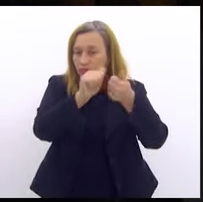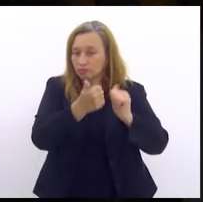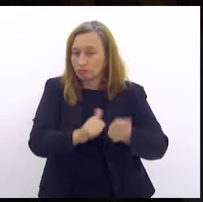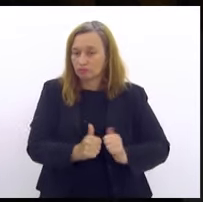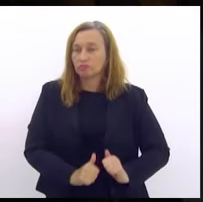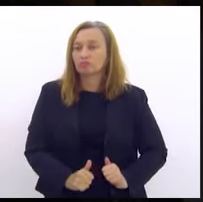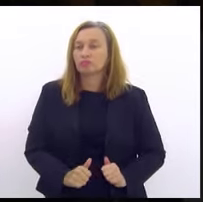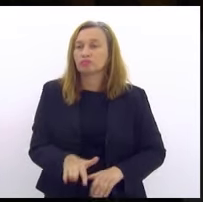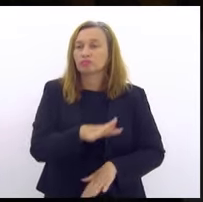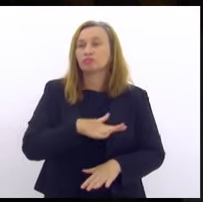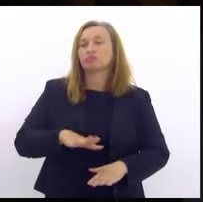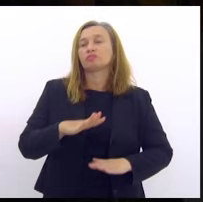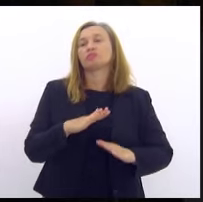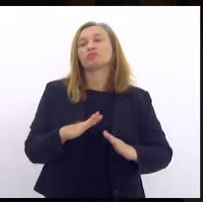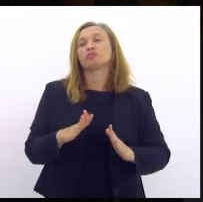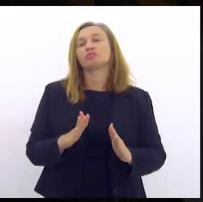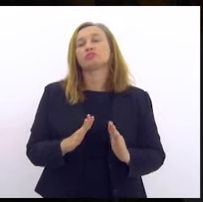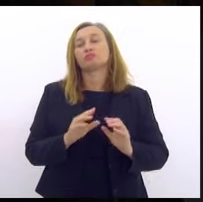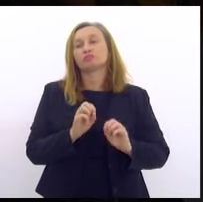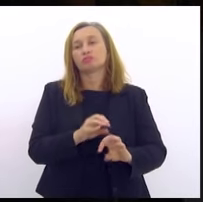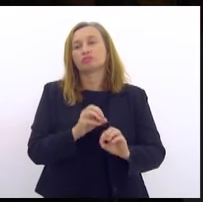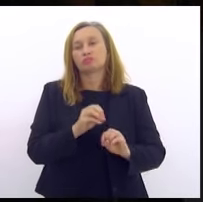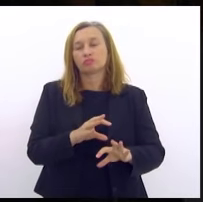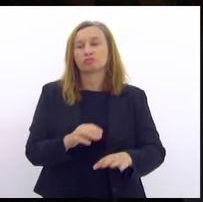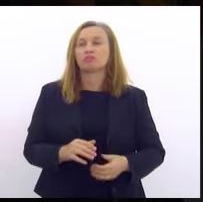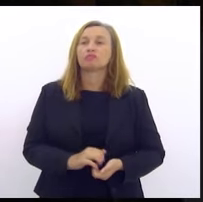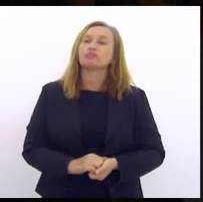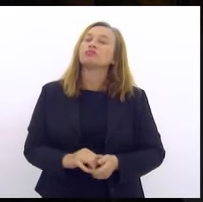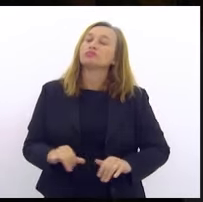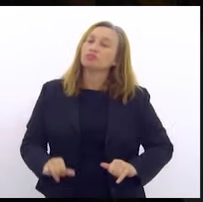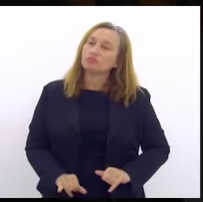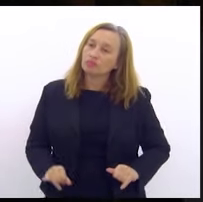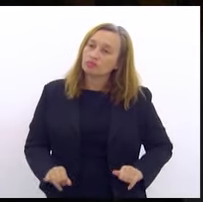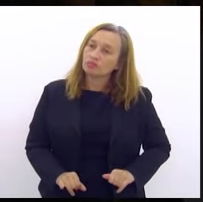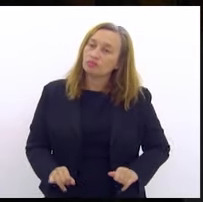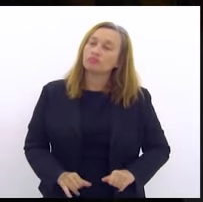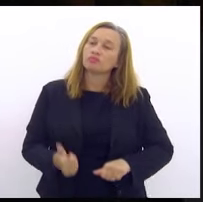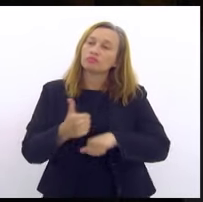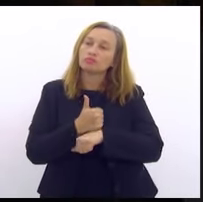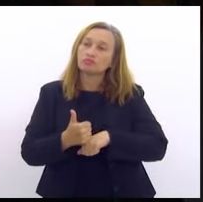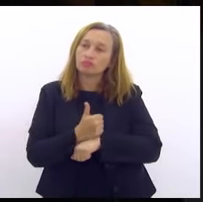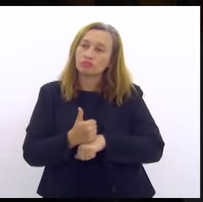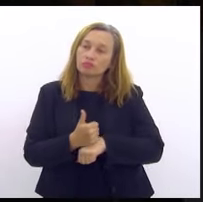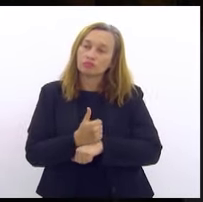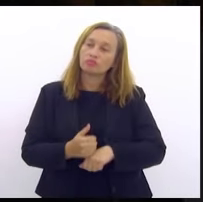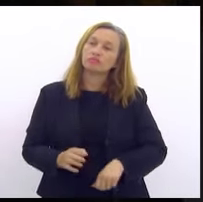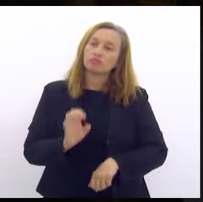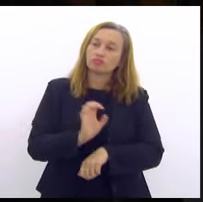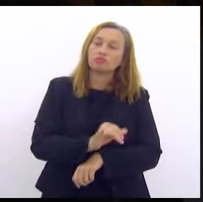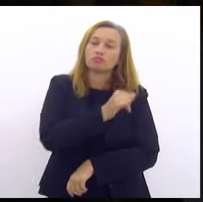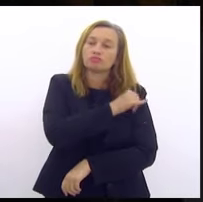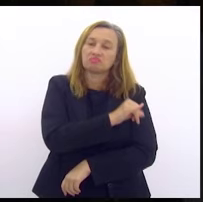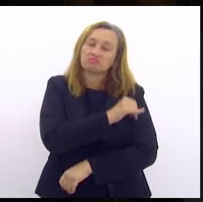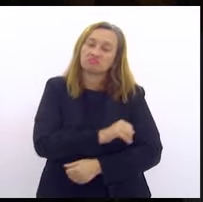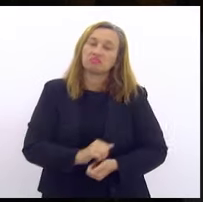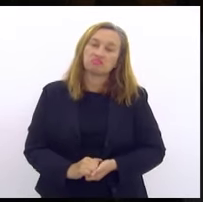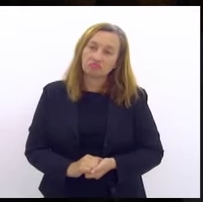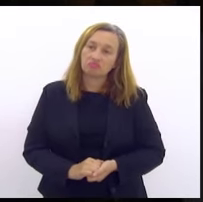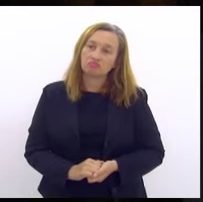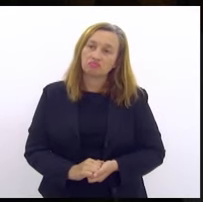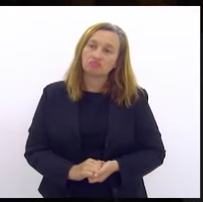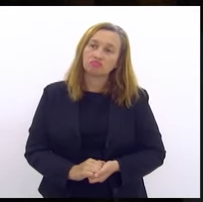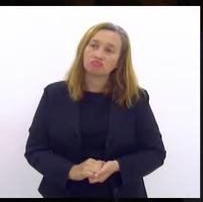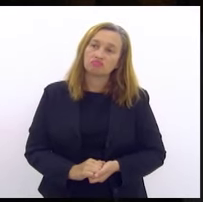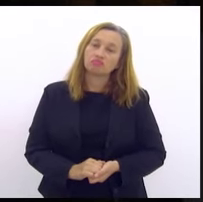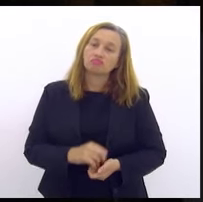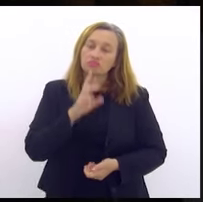nossa rede educacional. Porque é uma rede que maltrata tanto os seus profissionais como a rede do Estado do Rio de Janeiro faz, ela só pode ter